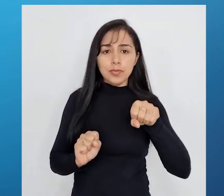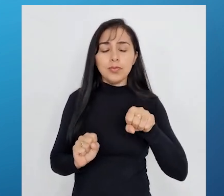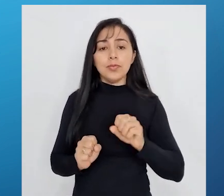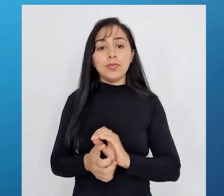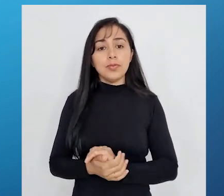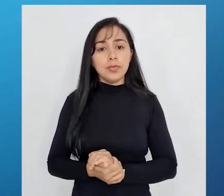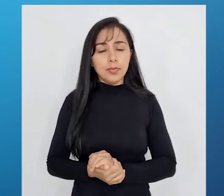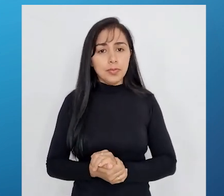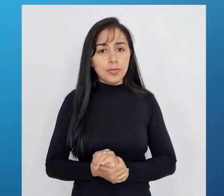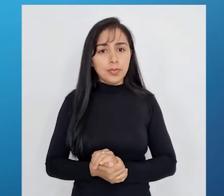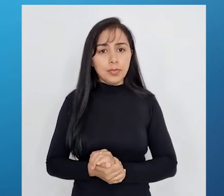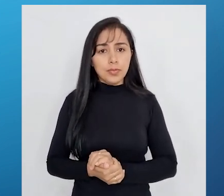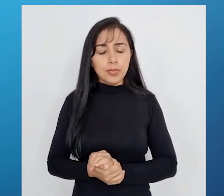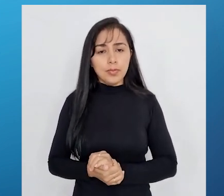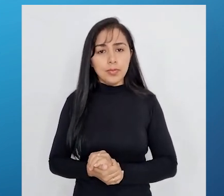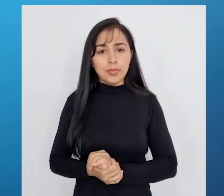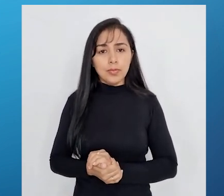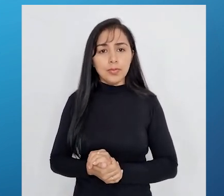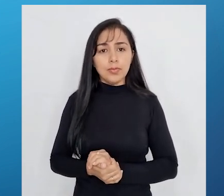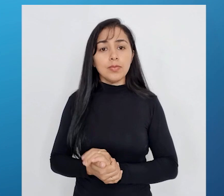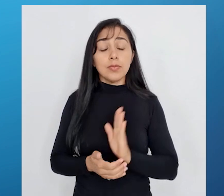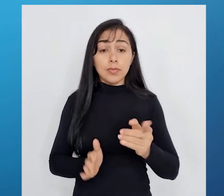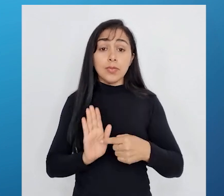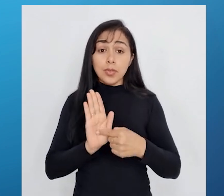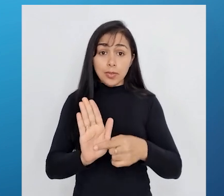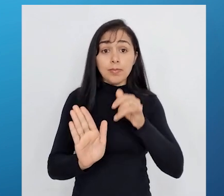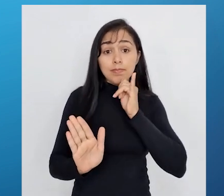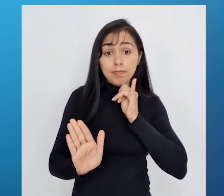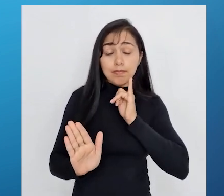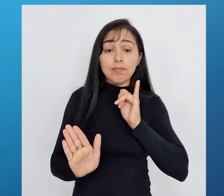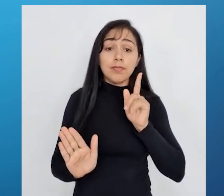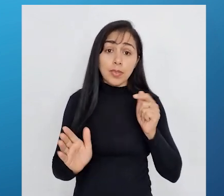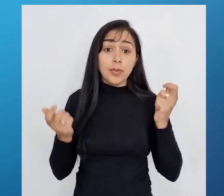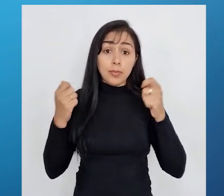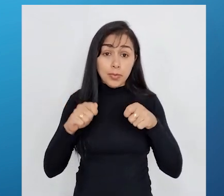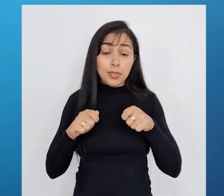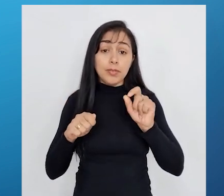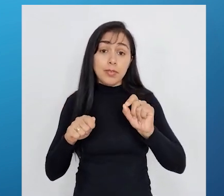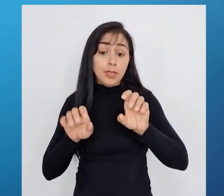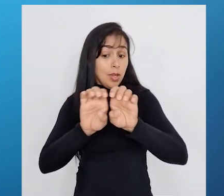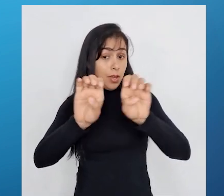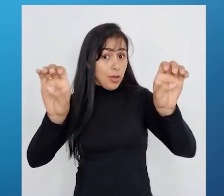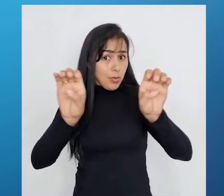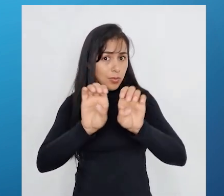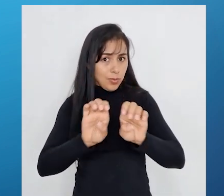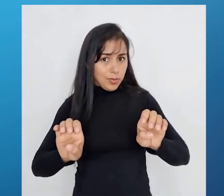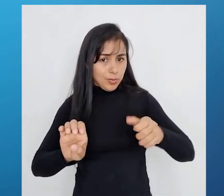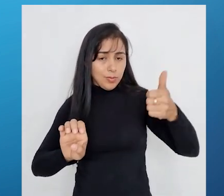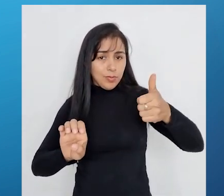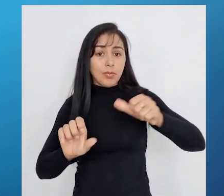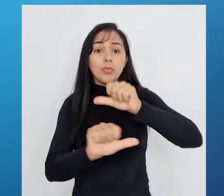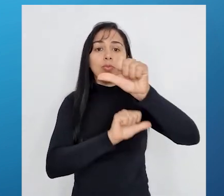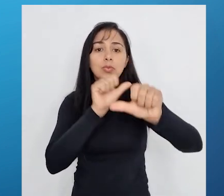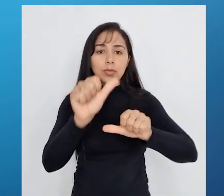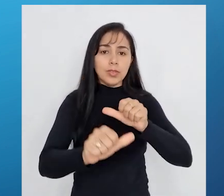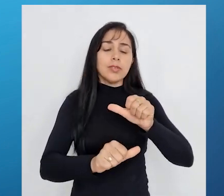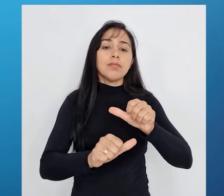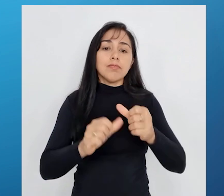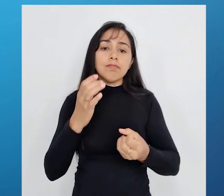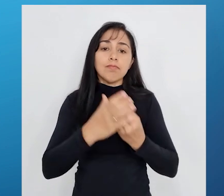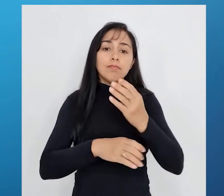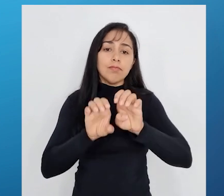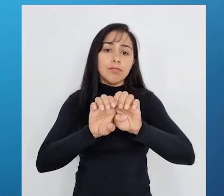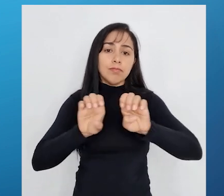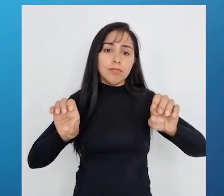até mexi no nosso exemplo para que realmente chegasse nessa situação, para você ver como que as coisas podem se